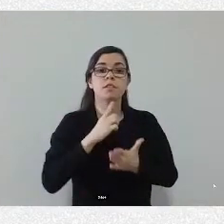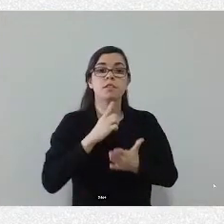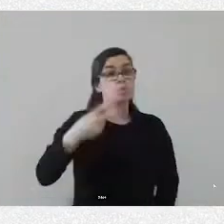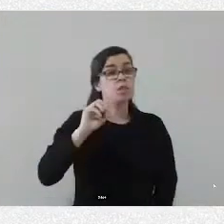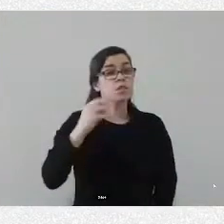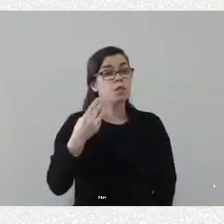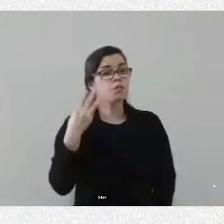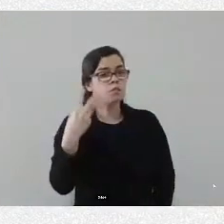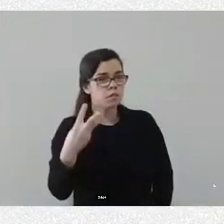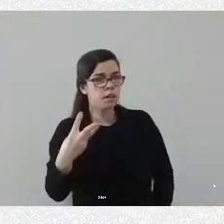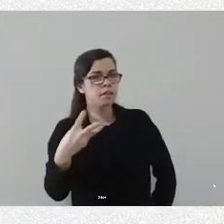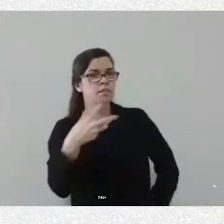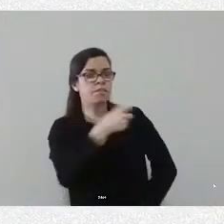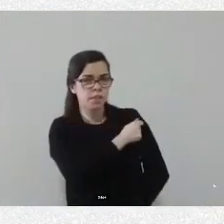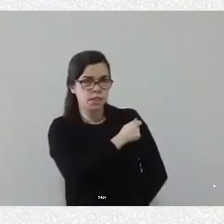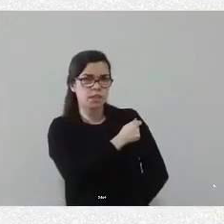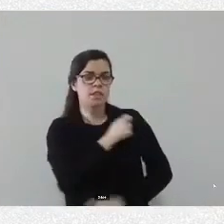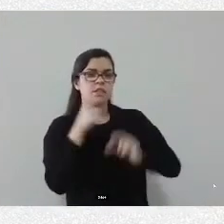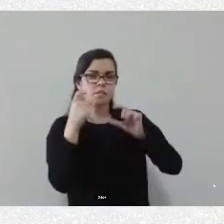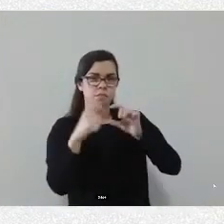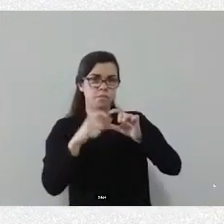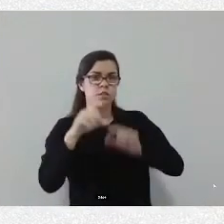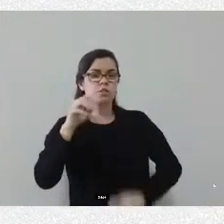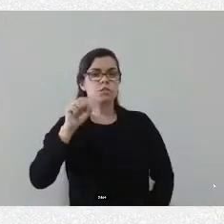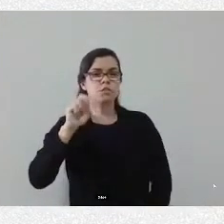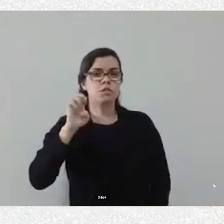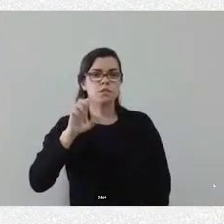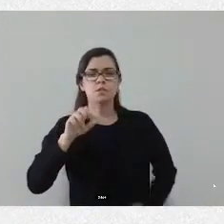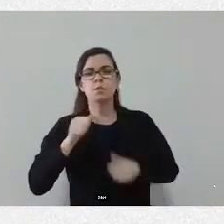serão 4.500 pessoas com sintomas de Covid?